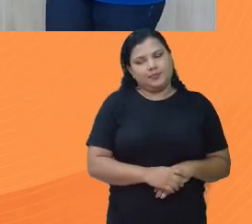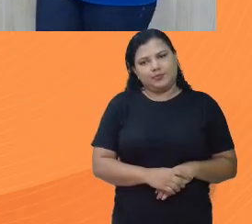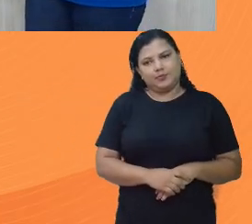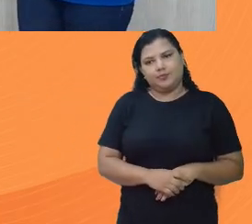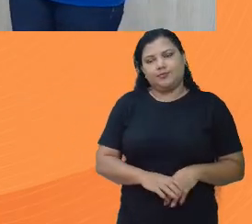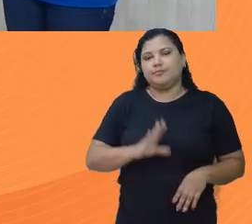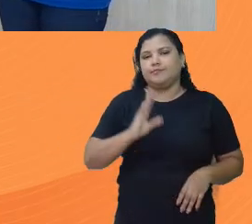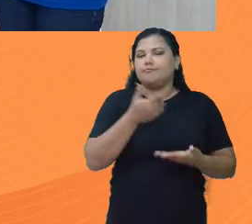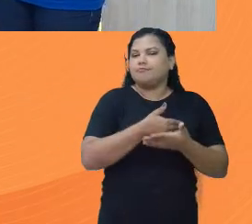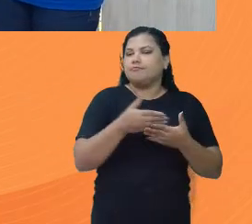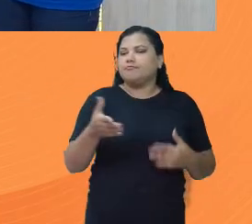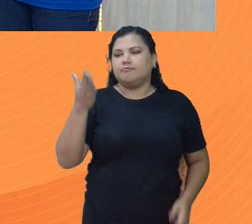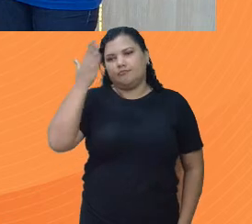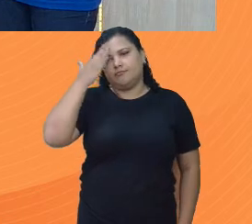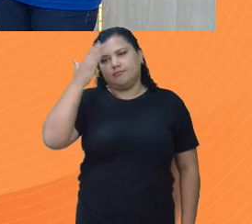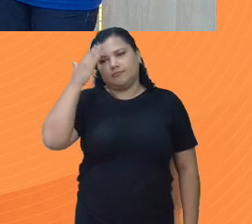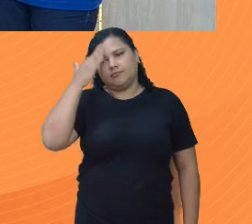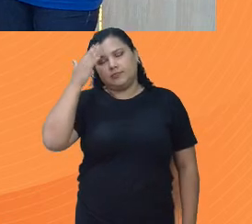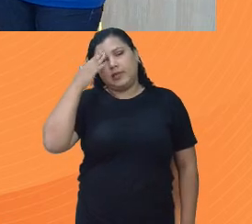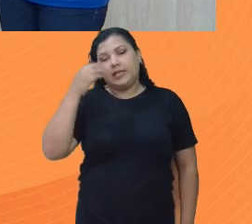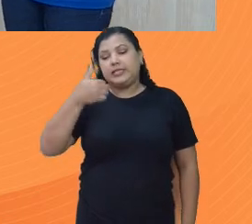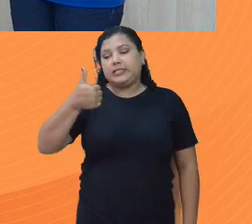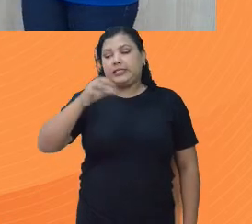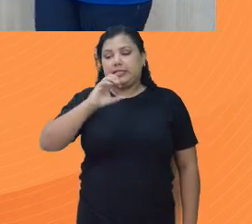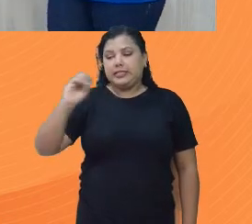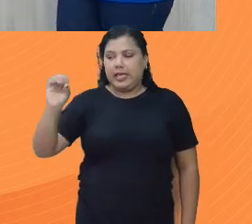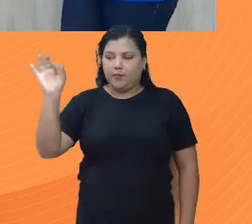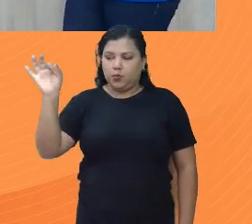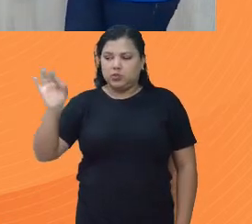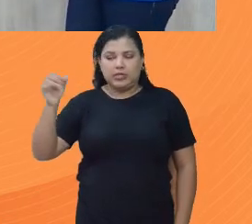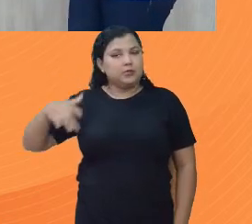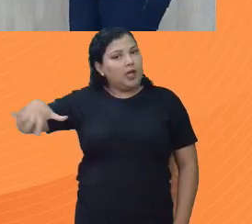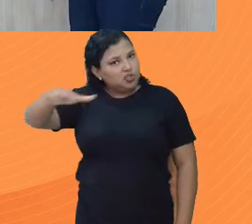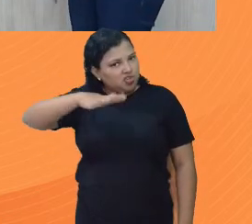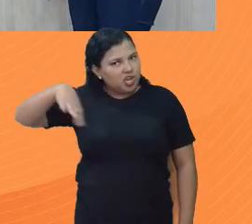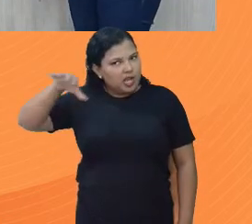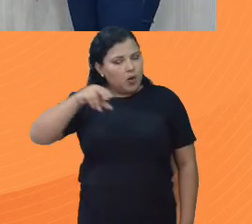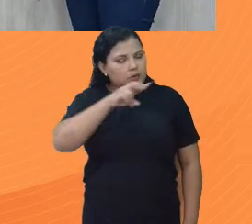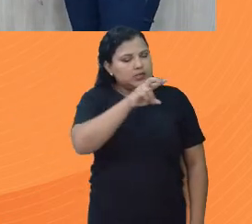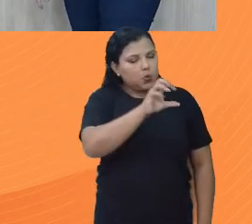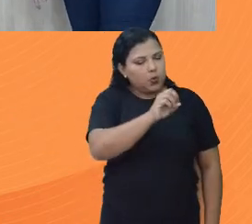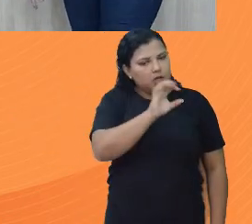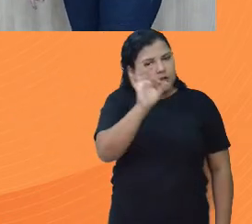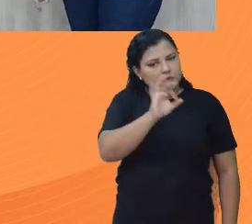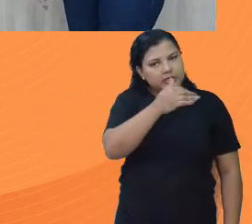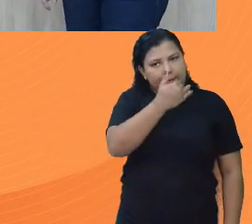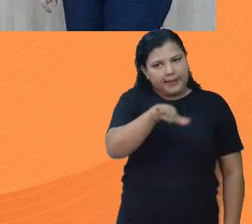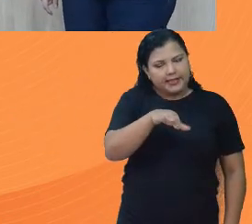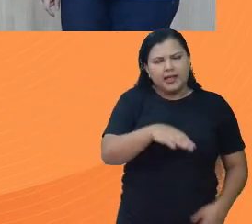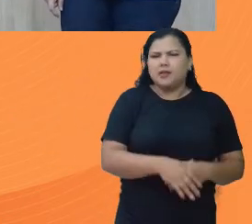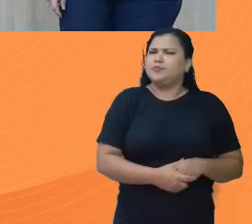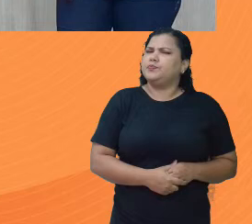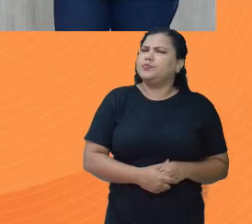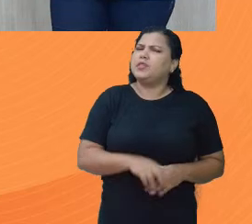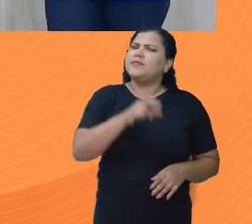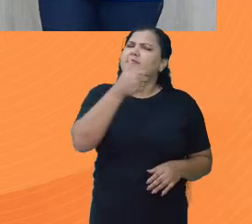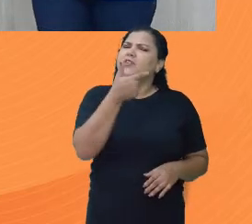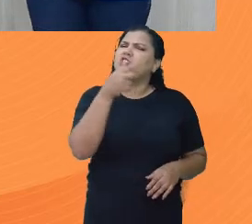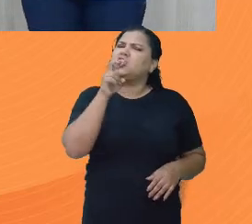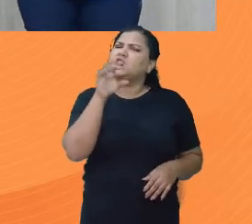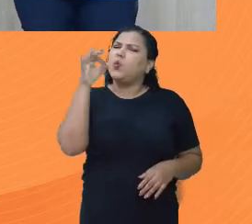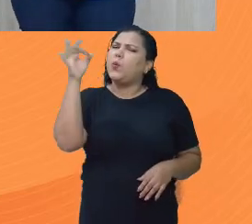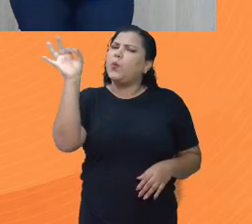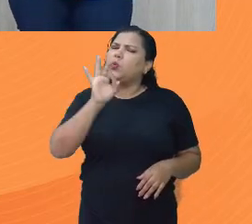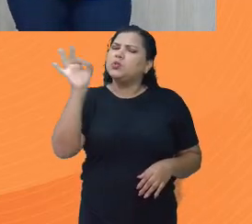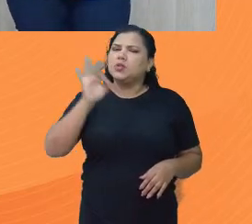a gente já começou a concluir que eu tenho 100% vai ser o todo e 50% vai ser a metade. E 25%? A gente vai